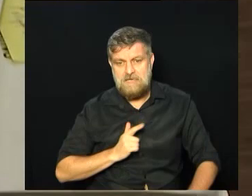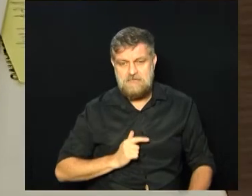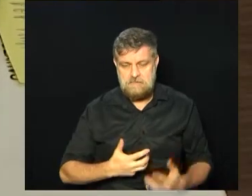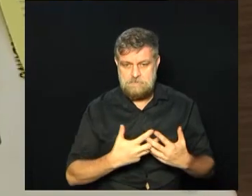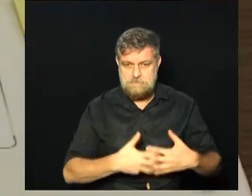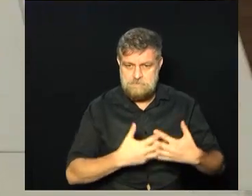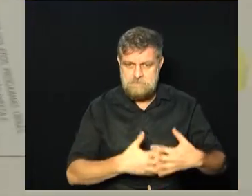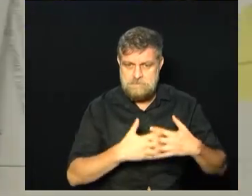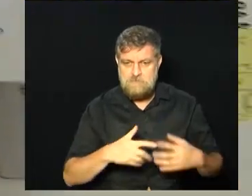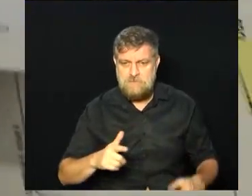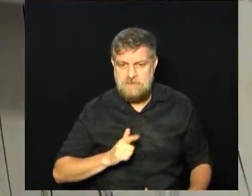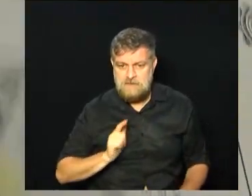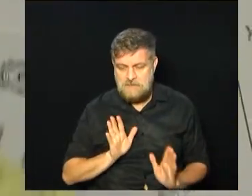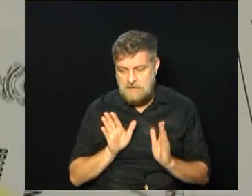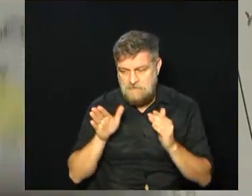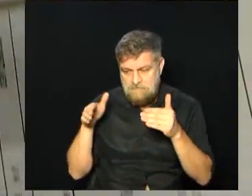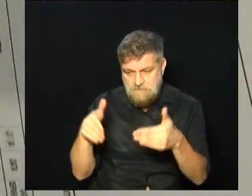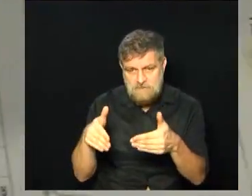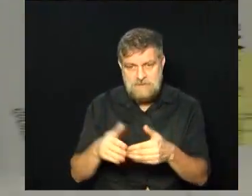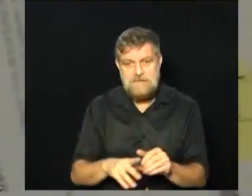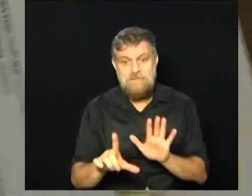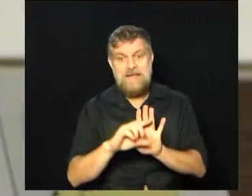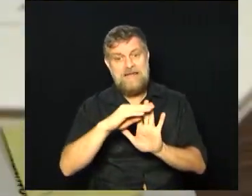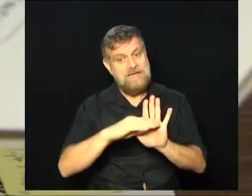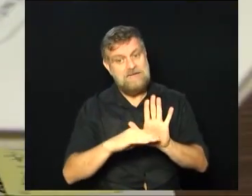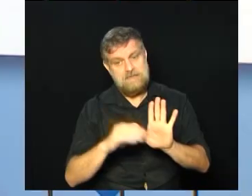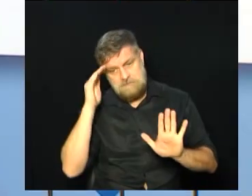seja voltada para a legalidade.